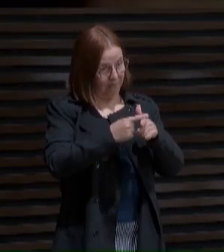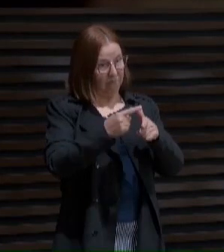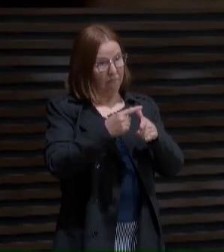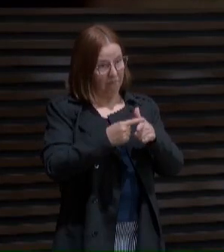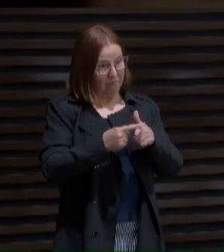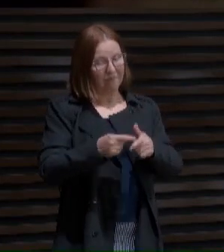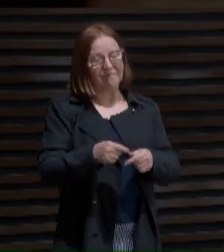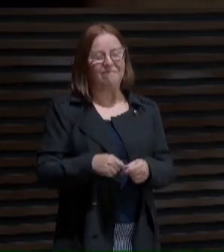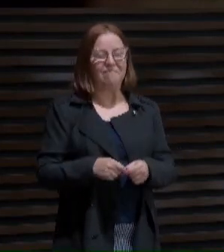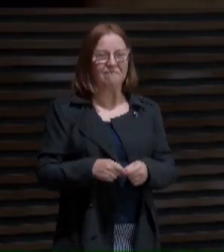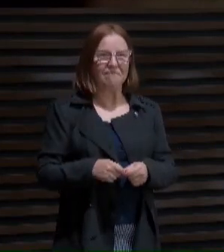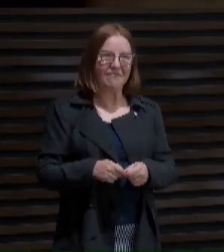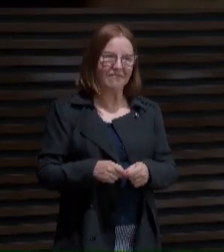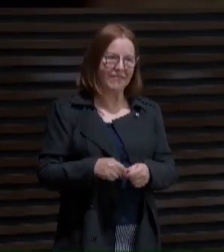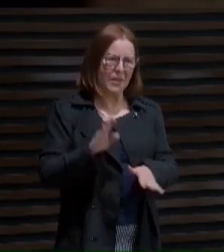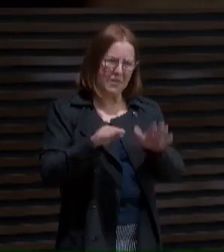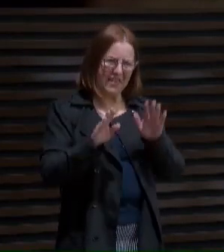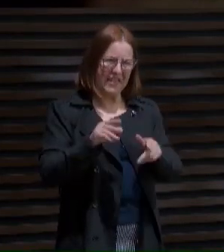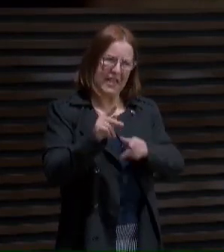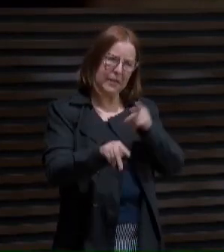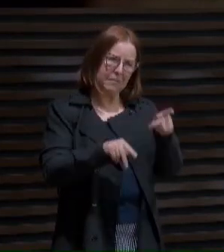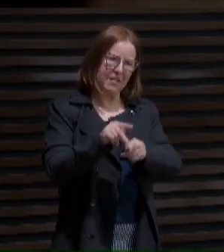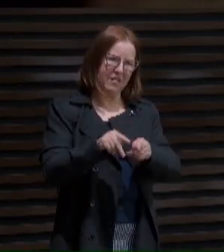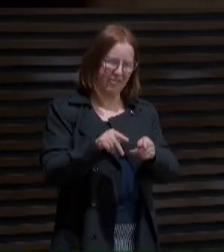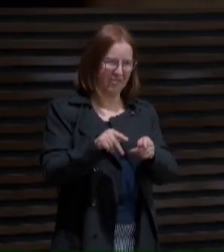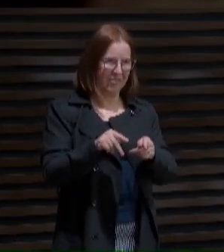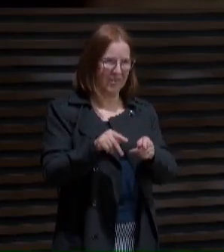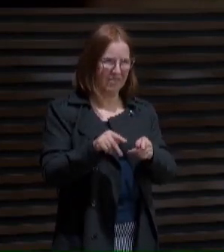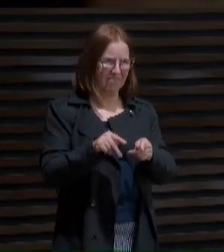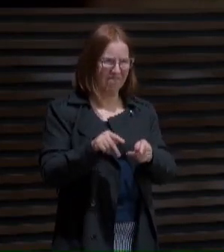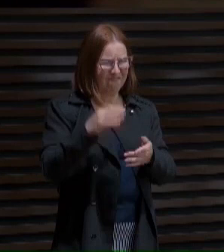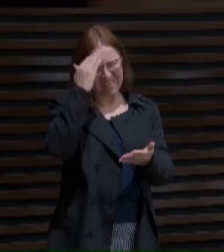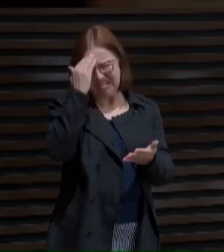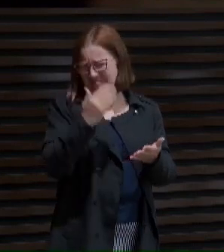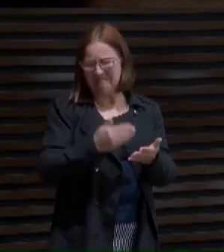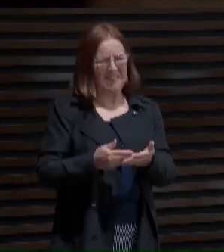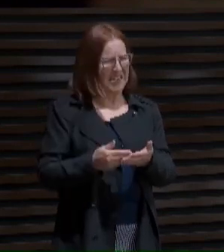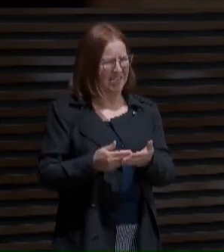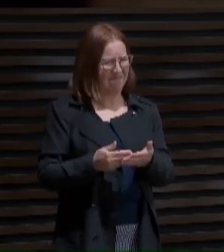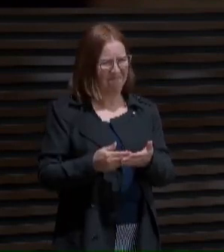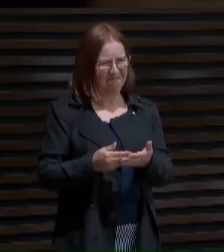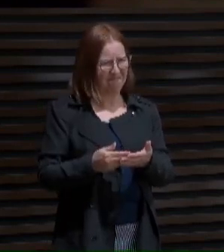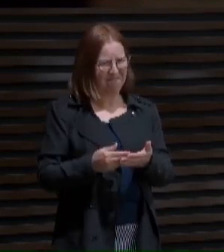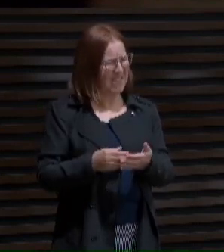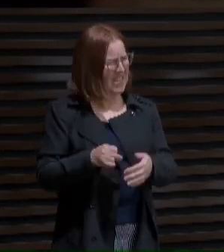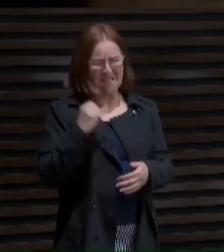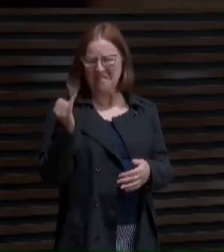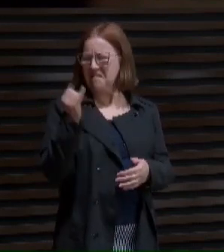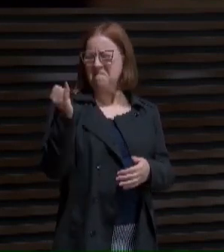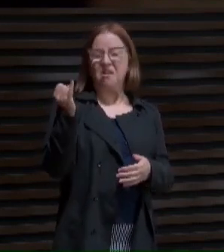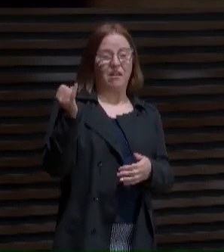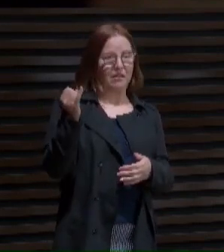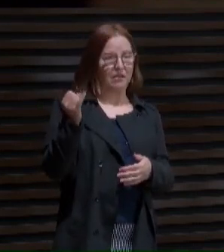que muitas vezes as pessoas não se atentam para isso. Elas ficam impressionadas com esses